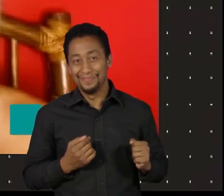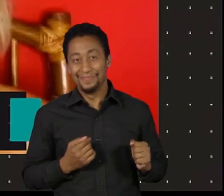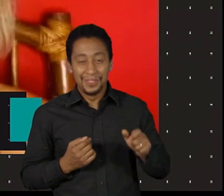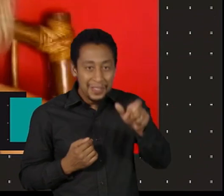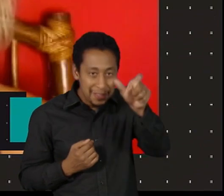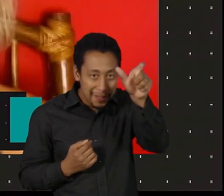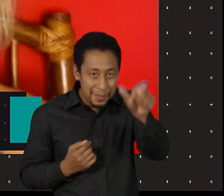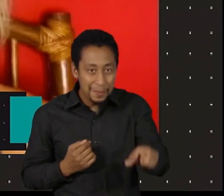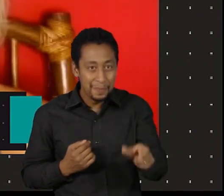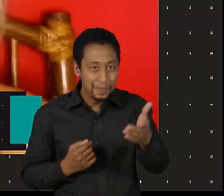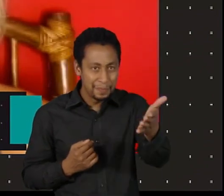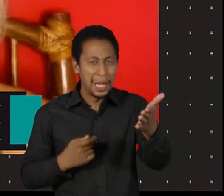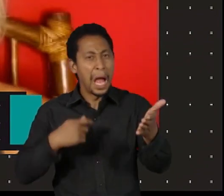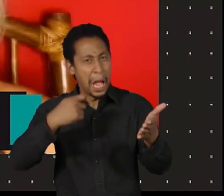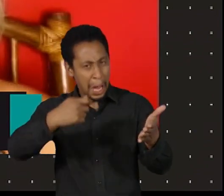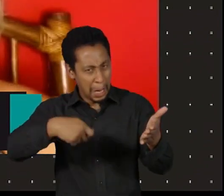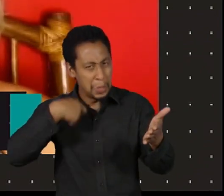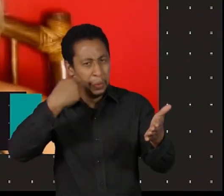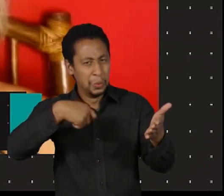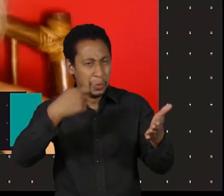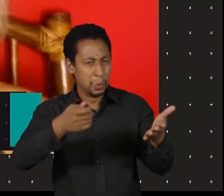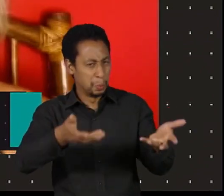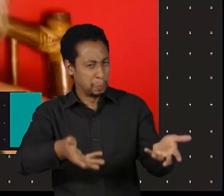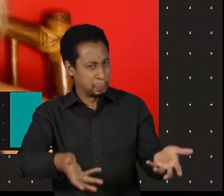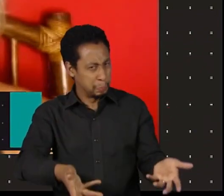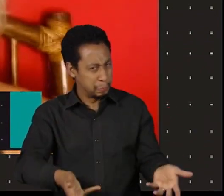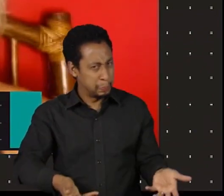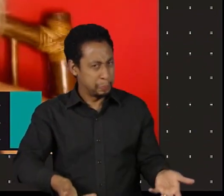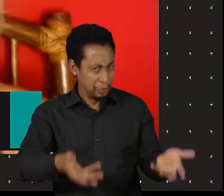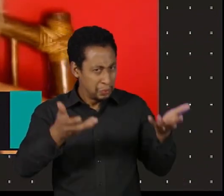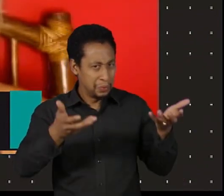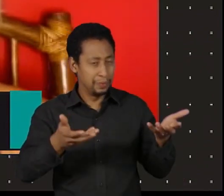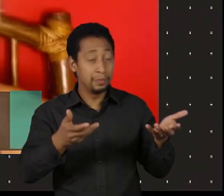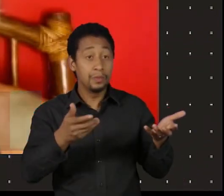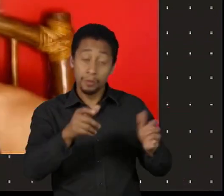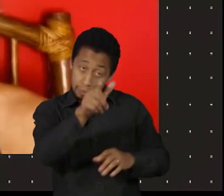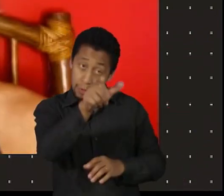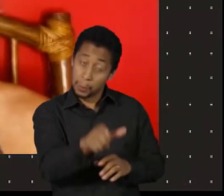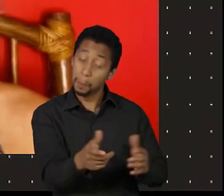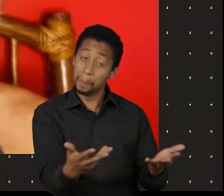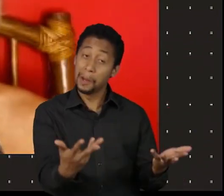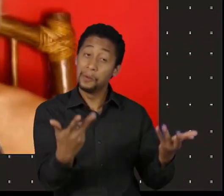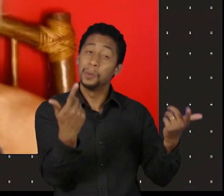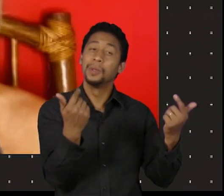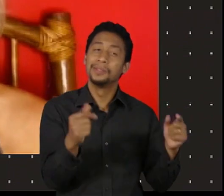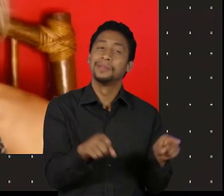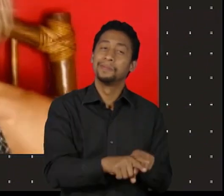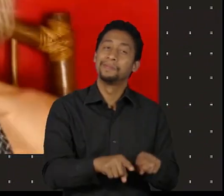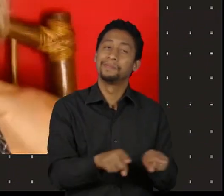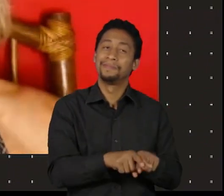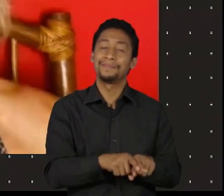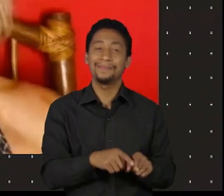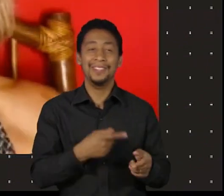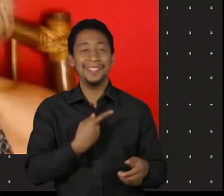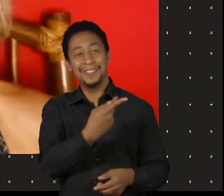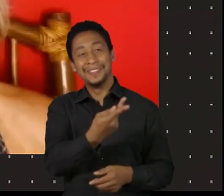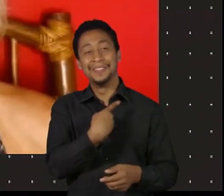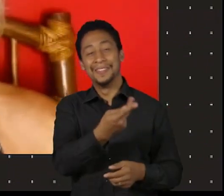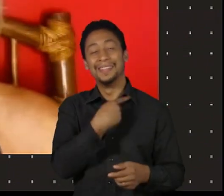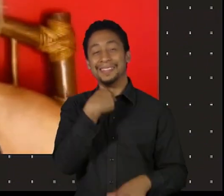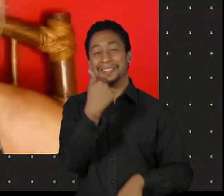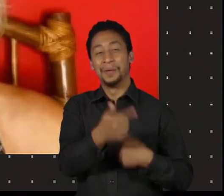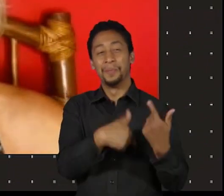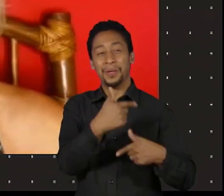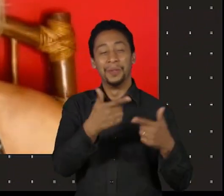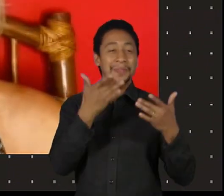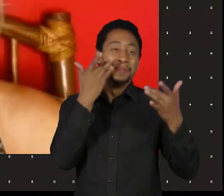um super ator, ele é uma pessoa incrível, né? Nós moramos num teatro, né? Um